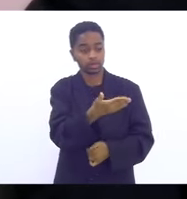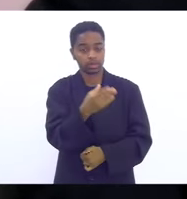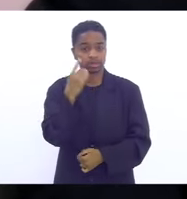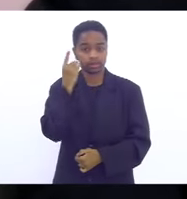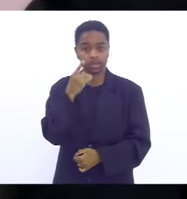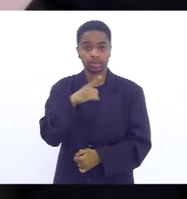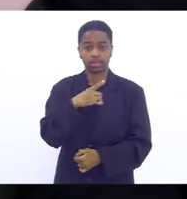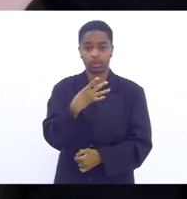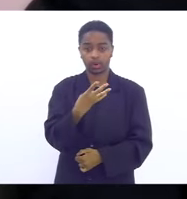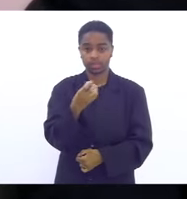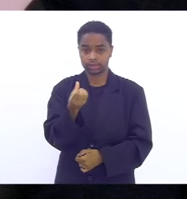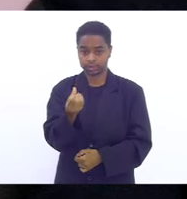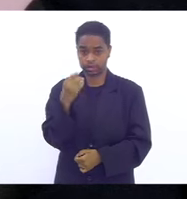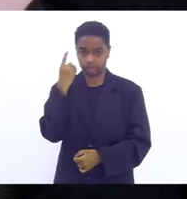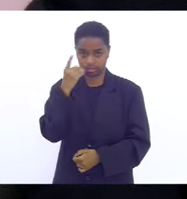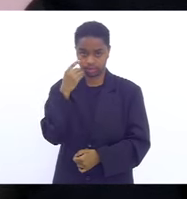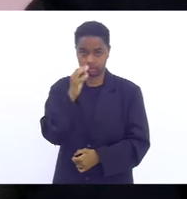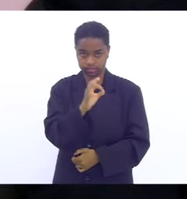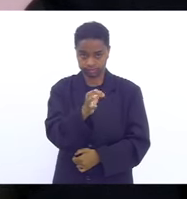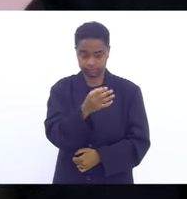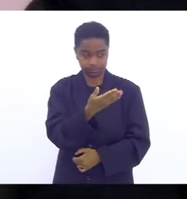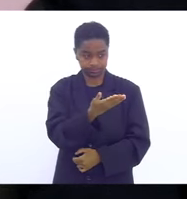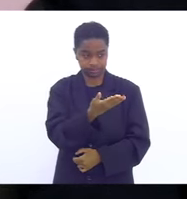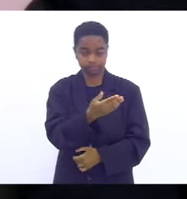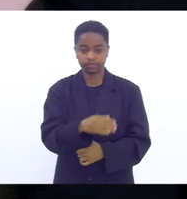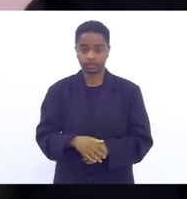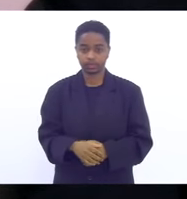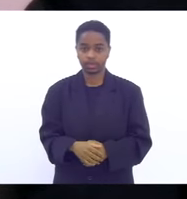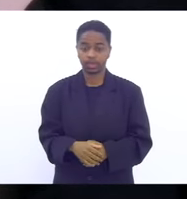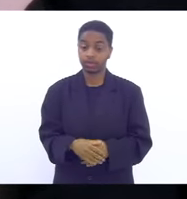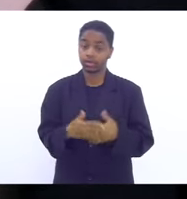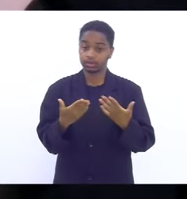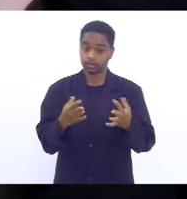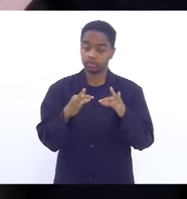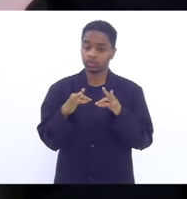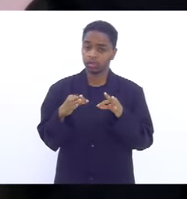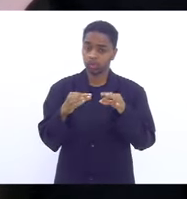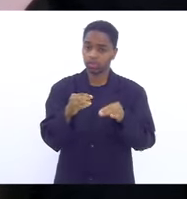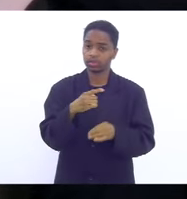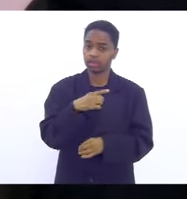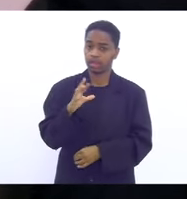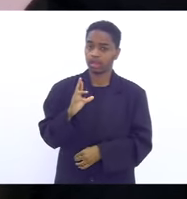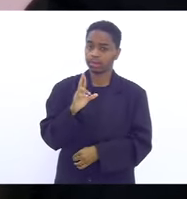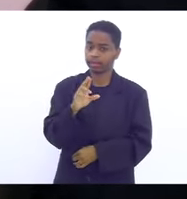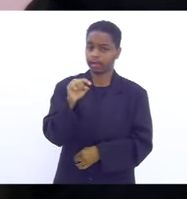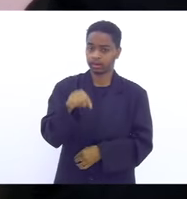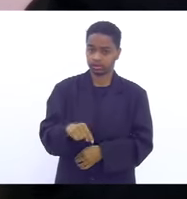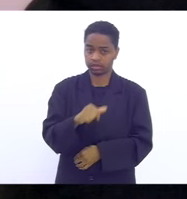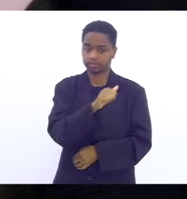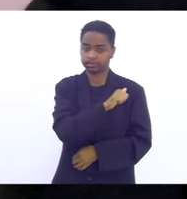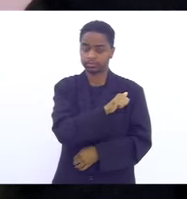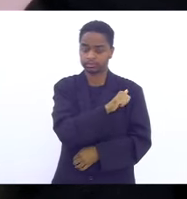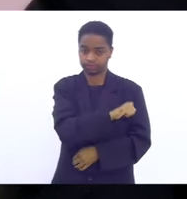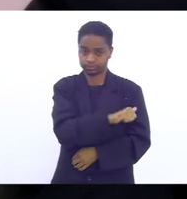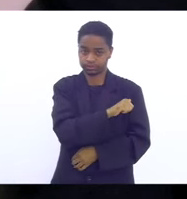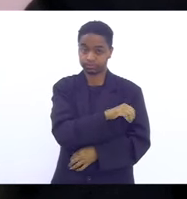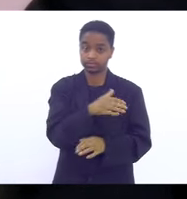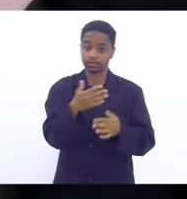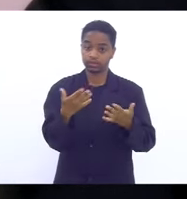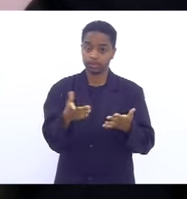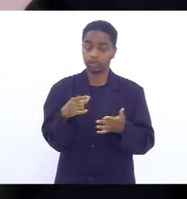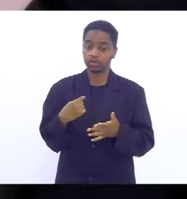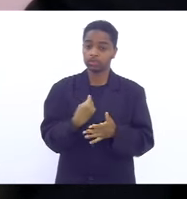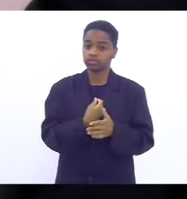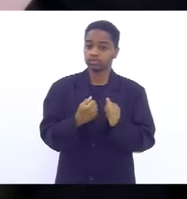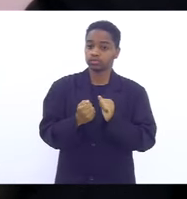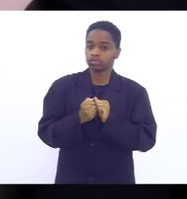46 deputados, né, com o Hugo Leal, e todos aqui têm representação aqui no Estado, certo? Que juntos, só